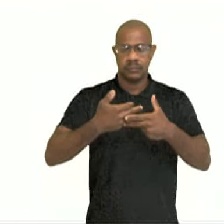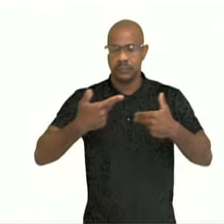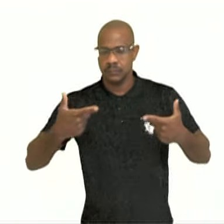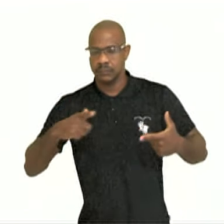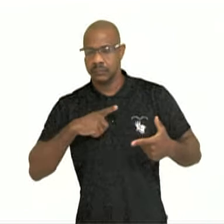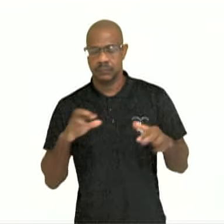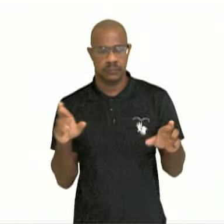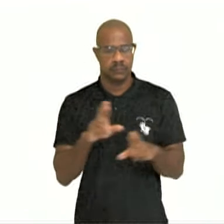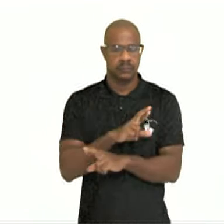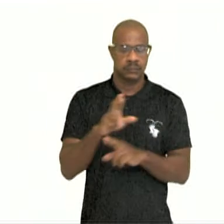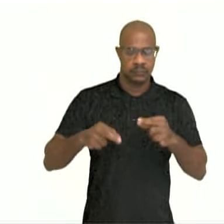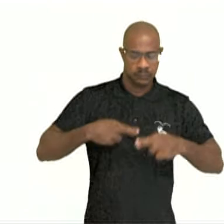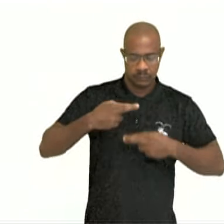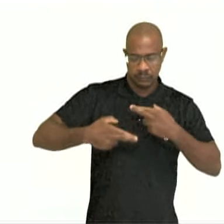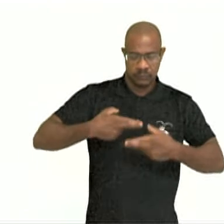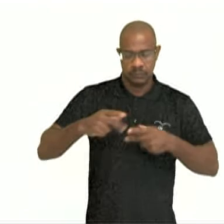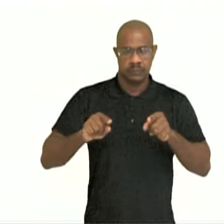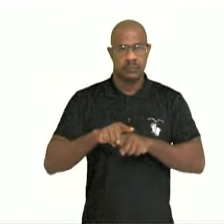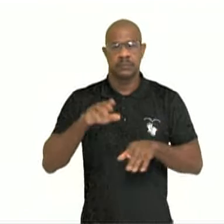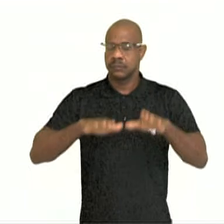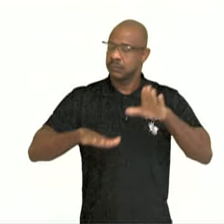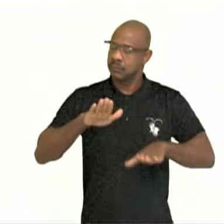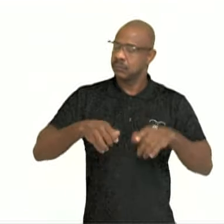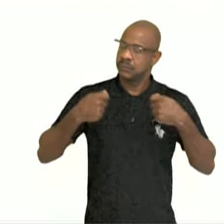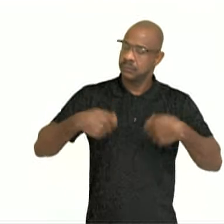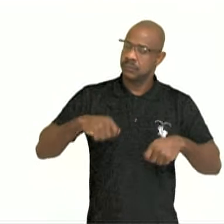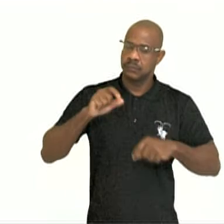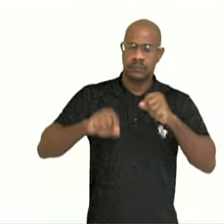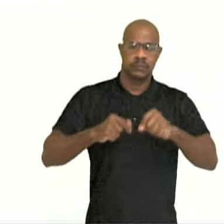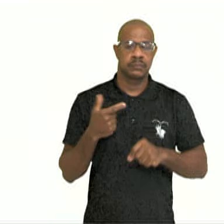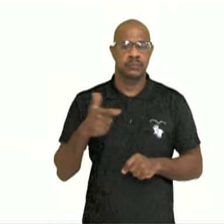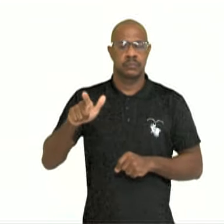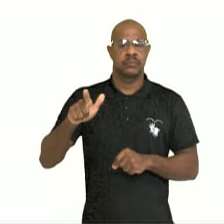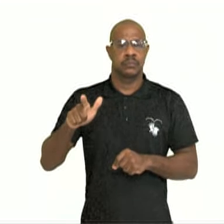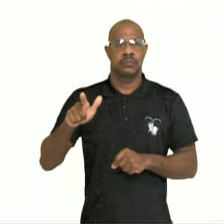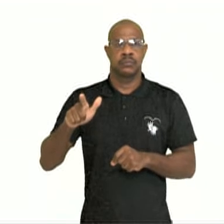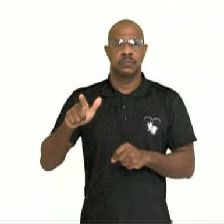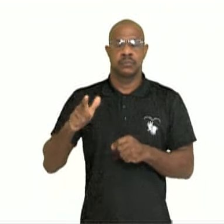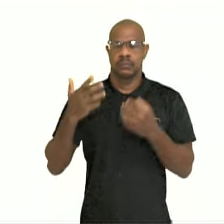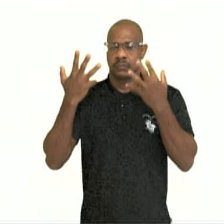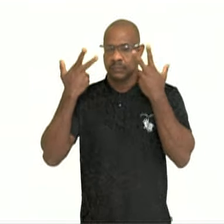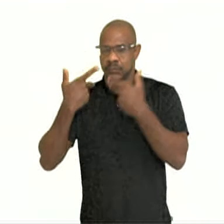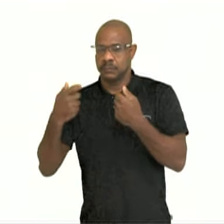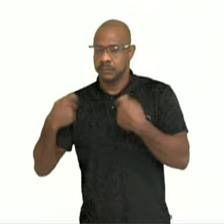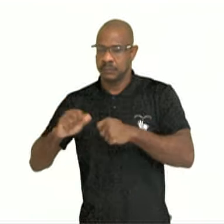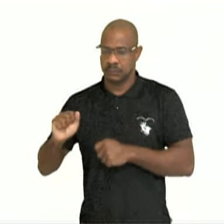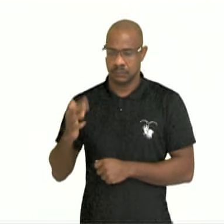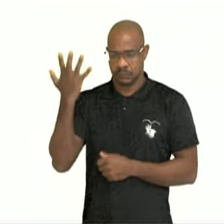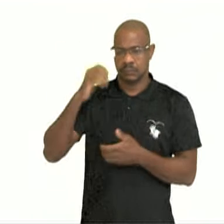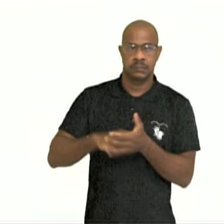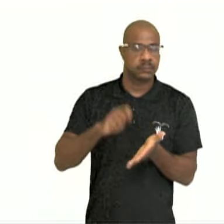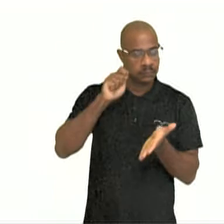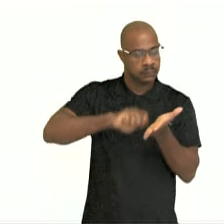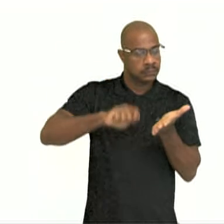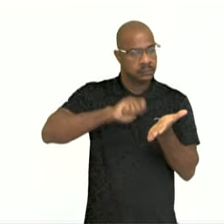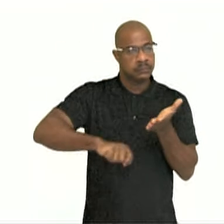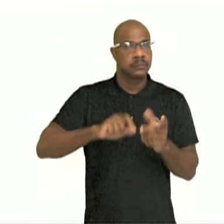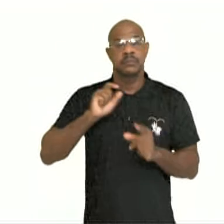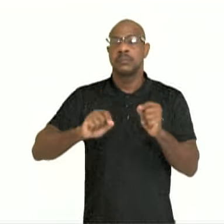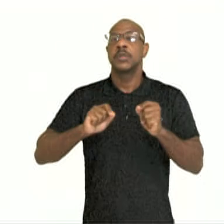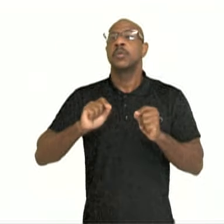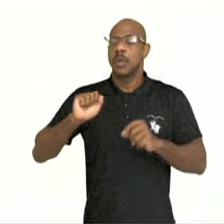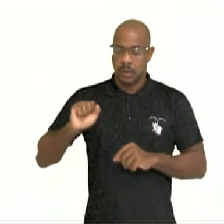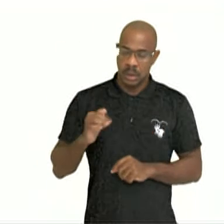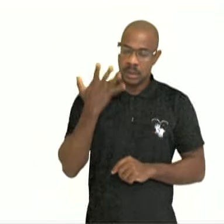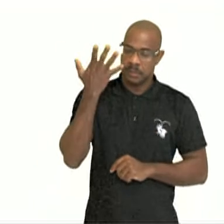relacionados à reprodução, que às vezes dependem de outros organismos para acontecer. Escreva quais foram esses